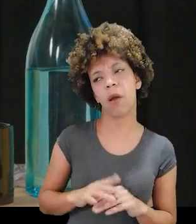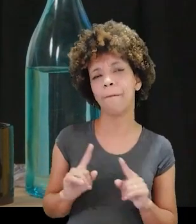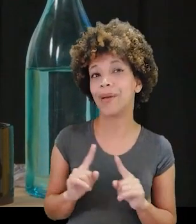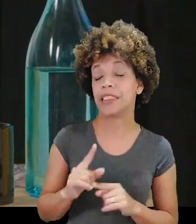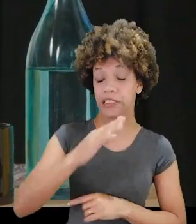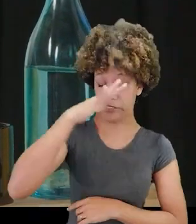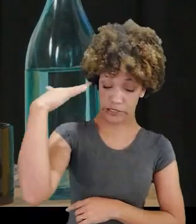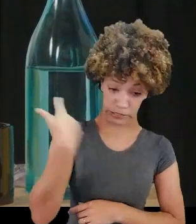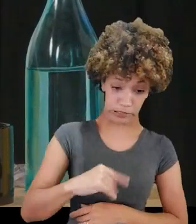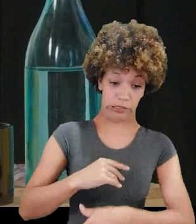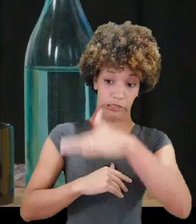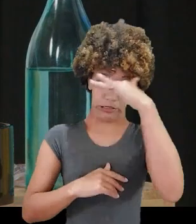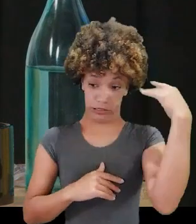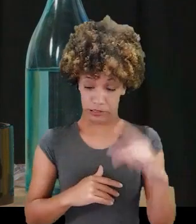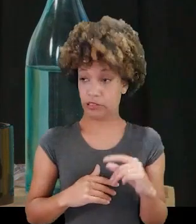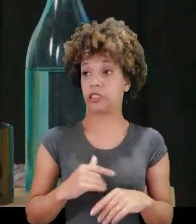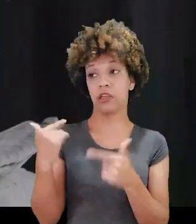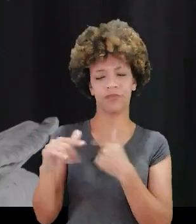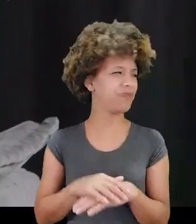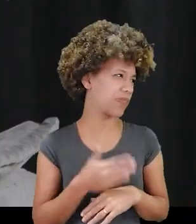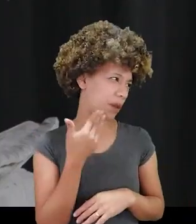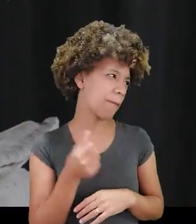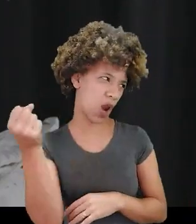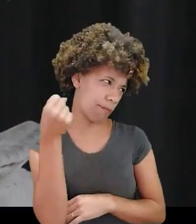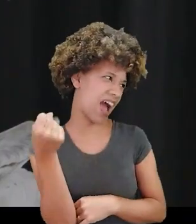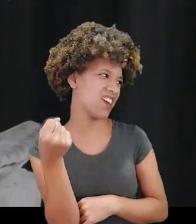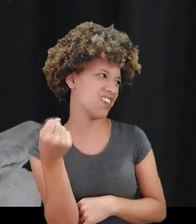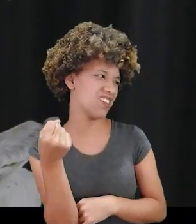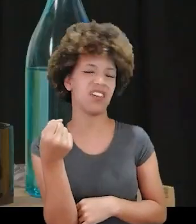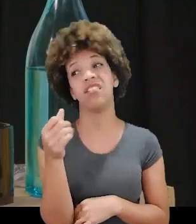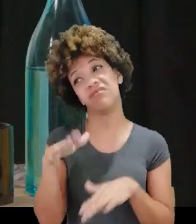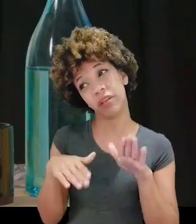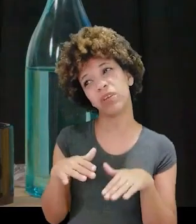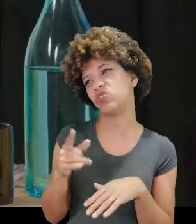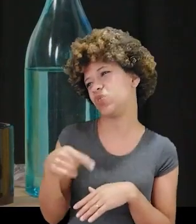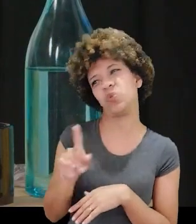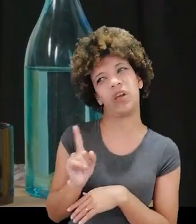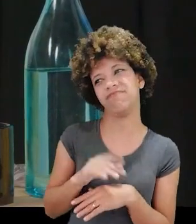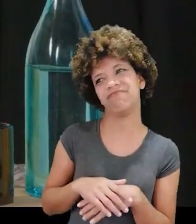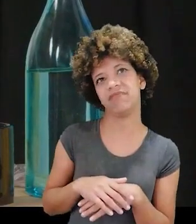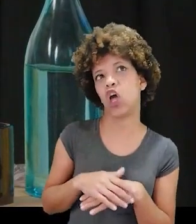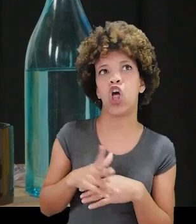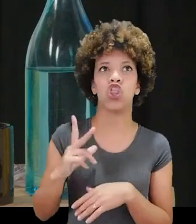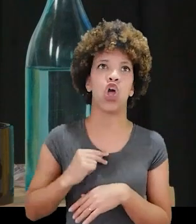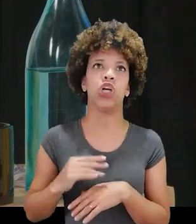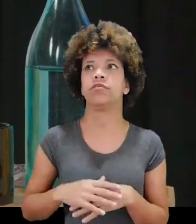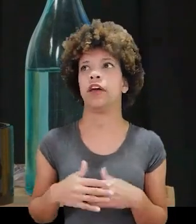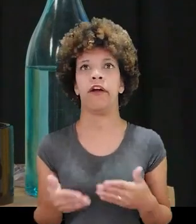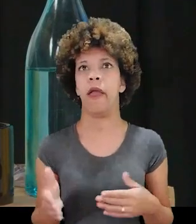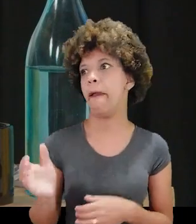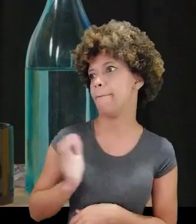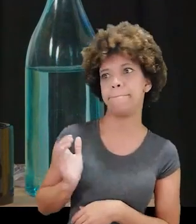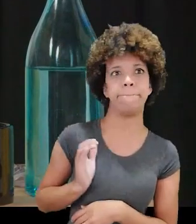mas mesmo é suado né Deve tá um simples assim não mas seu dono de bar né de seu bar não é mas não é não é isso tudo também não dia